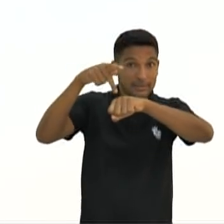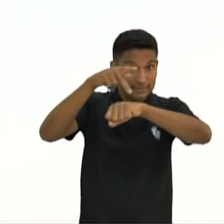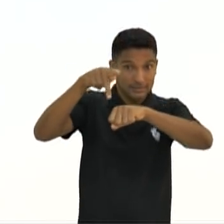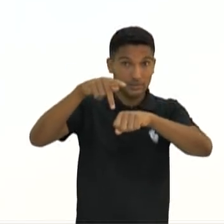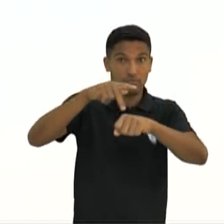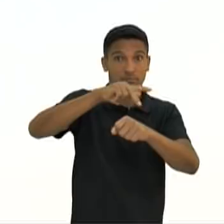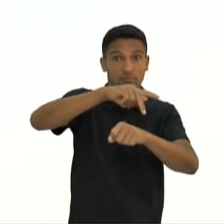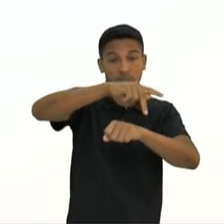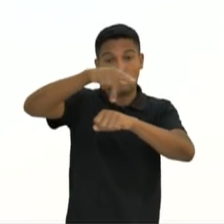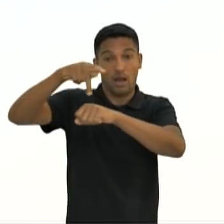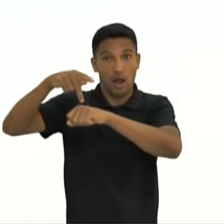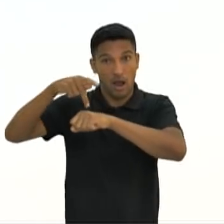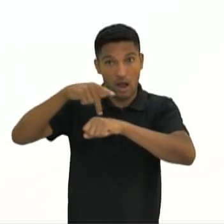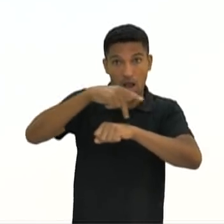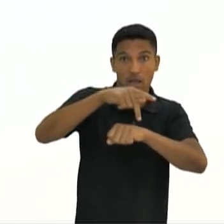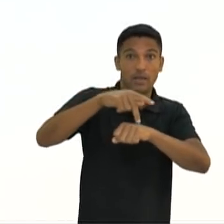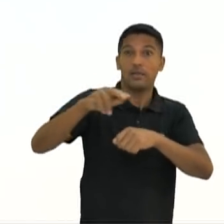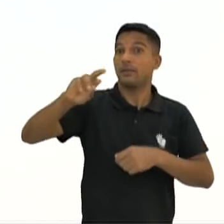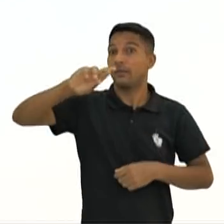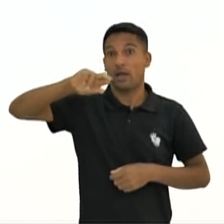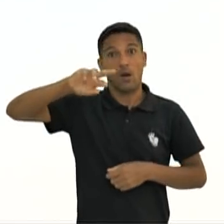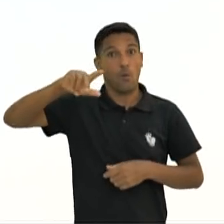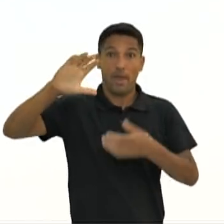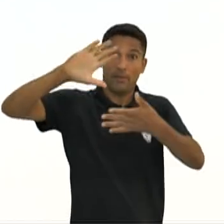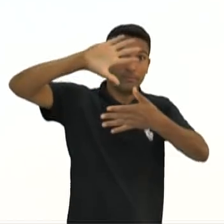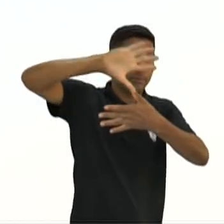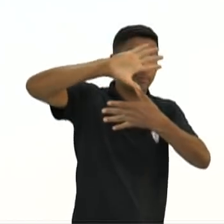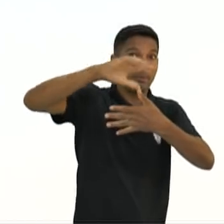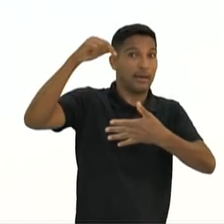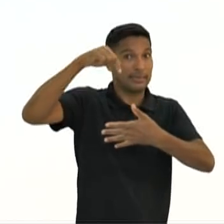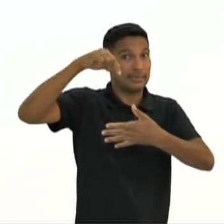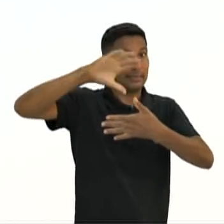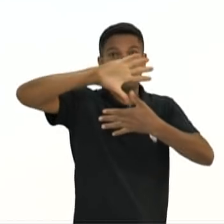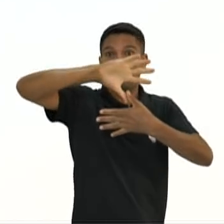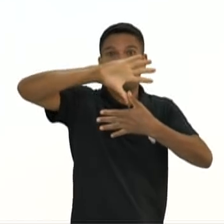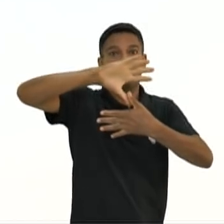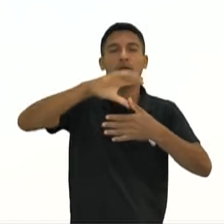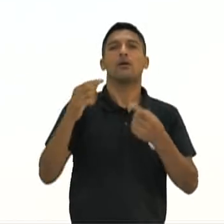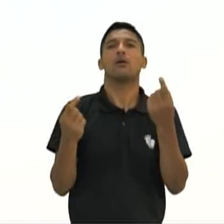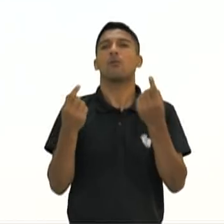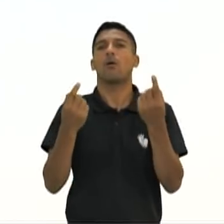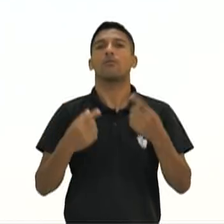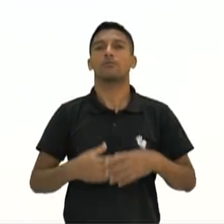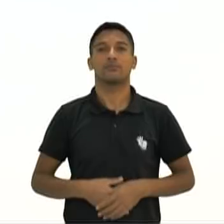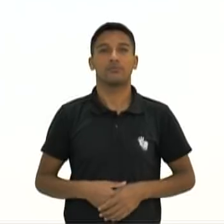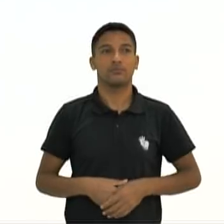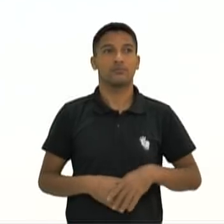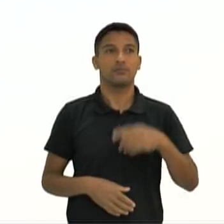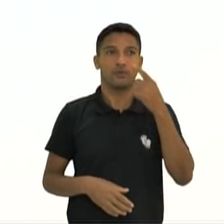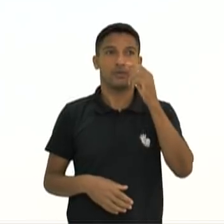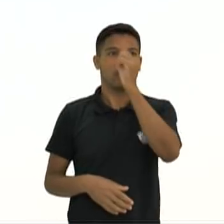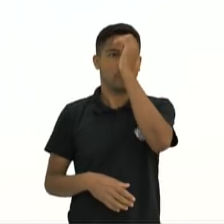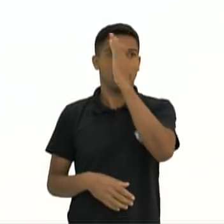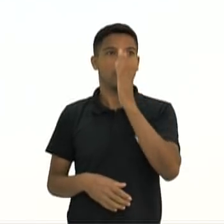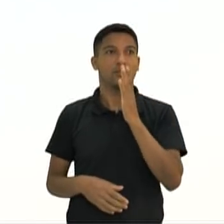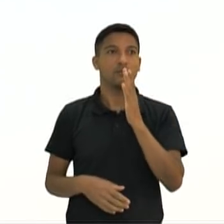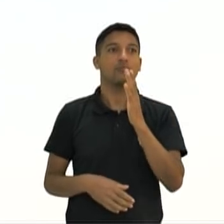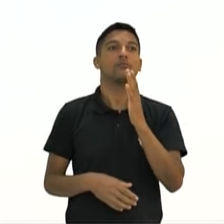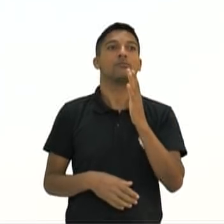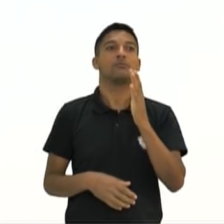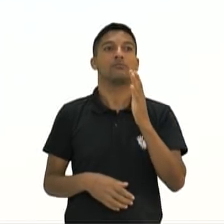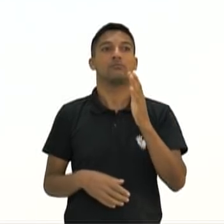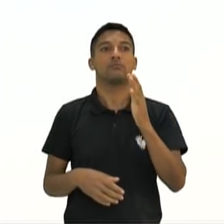pertencem à América Latina. Letra A, Brasil, Venezuela e México. Letra B, Argentina, Chile, Costa